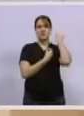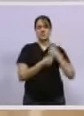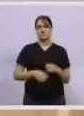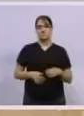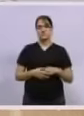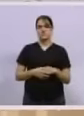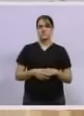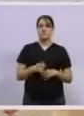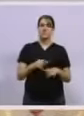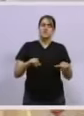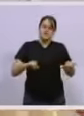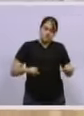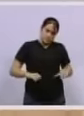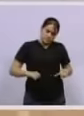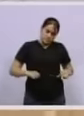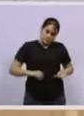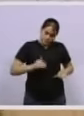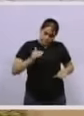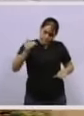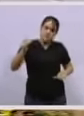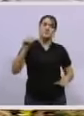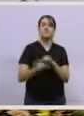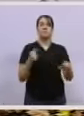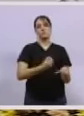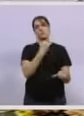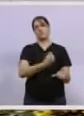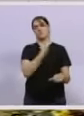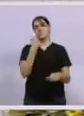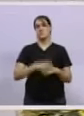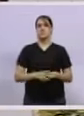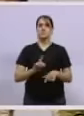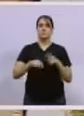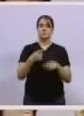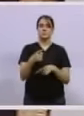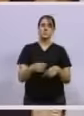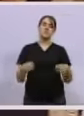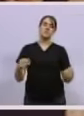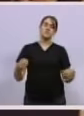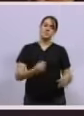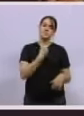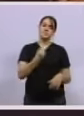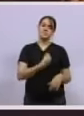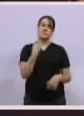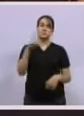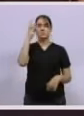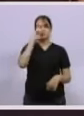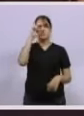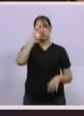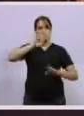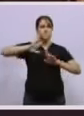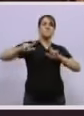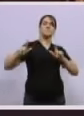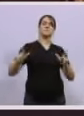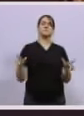passou por aquela estação, você nunca mais foi o mesmo. Depois que você passou por aquele momento, a sua história ficou muito